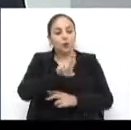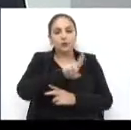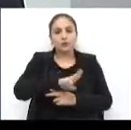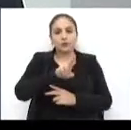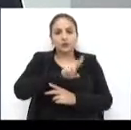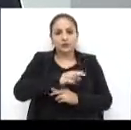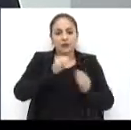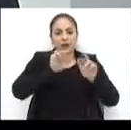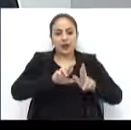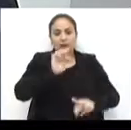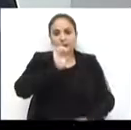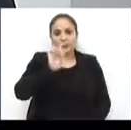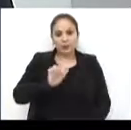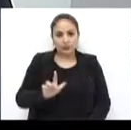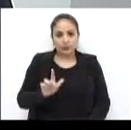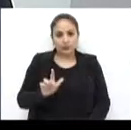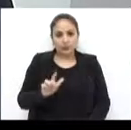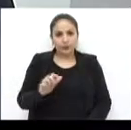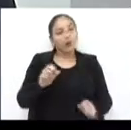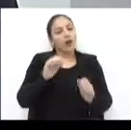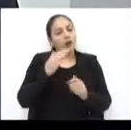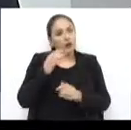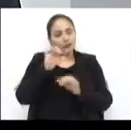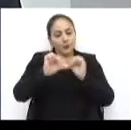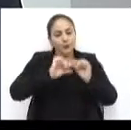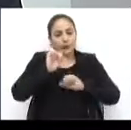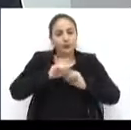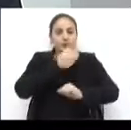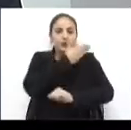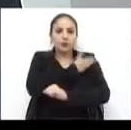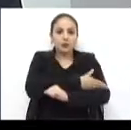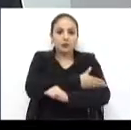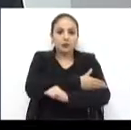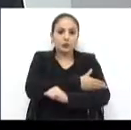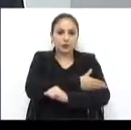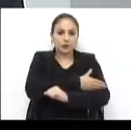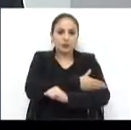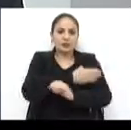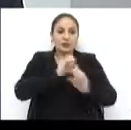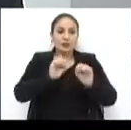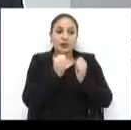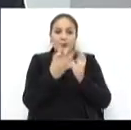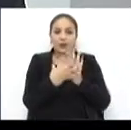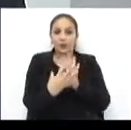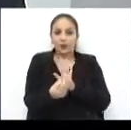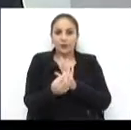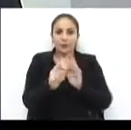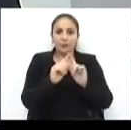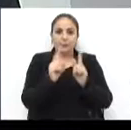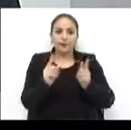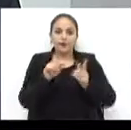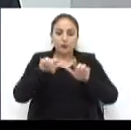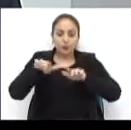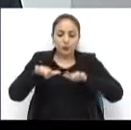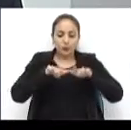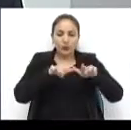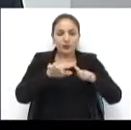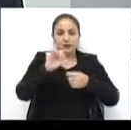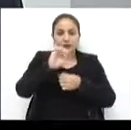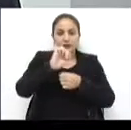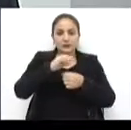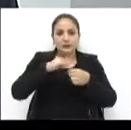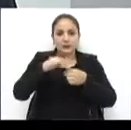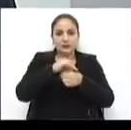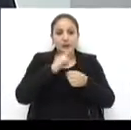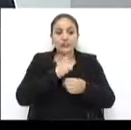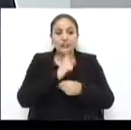efetivados a área azul. Claro que é uma mudança de costumes, é uma quebra de paradigma, mas que nos pontos da cidade onde exerce